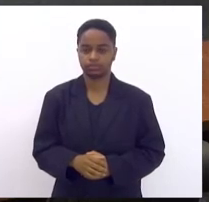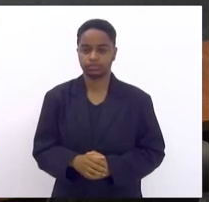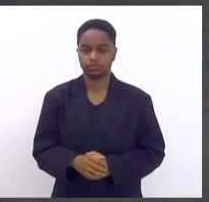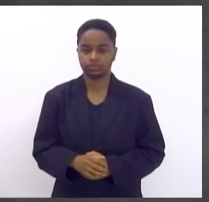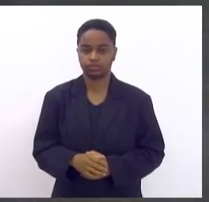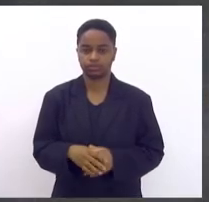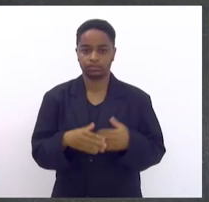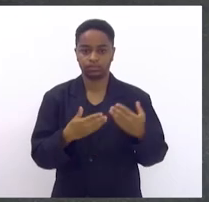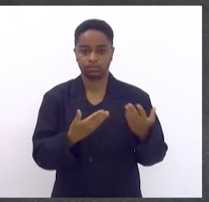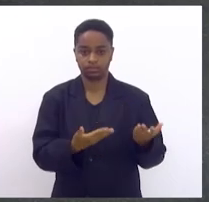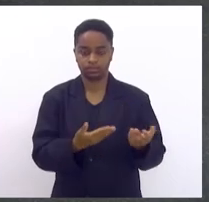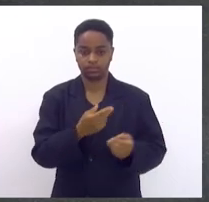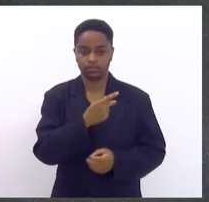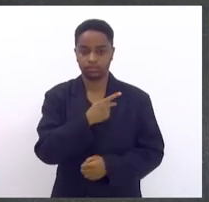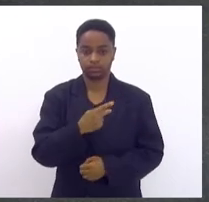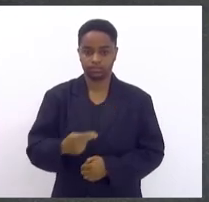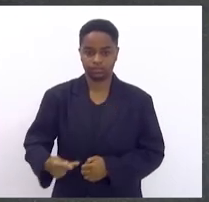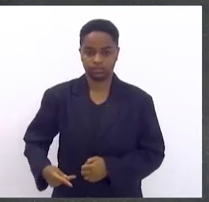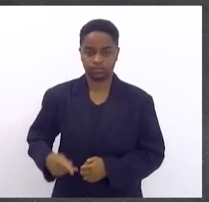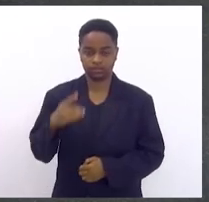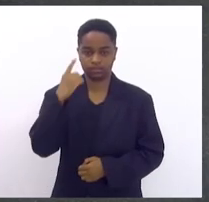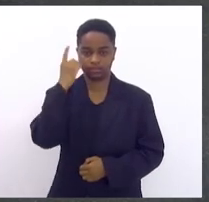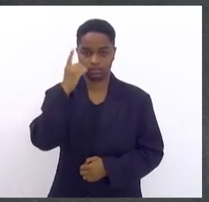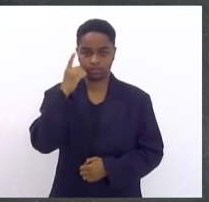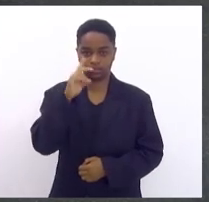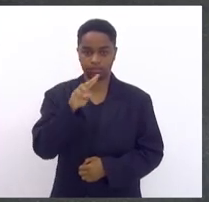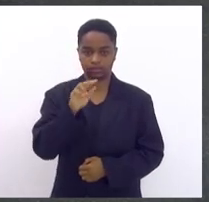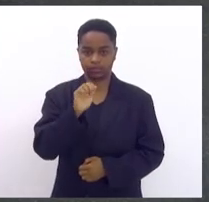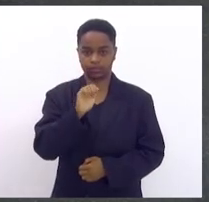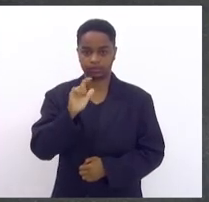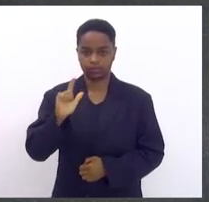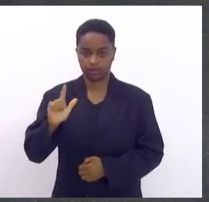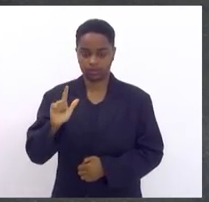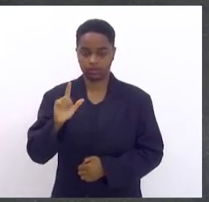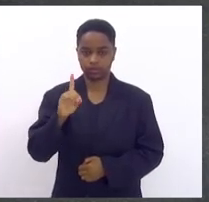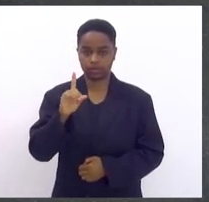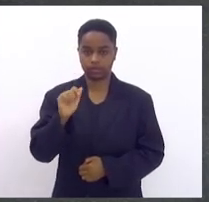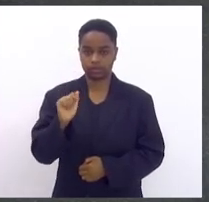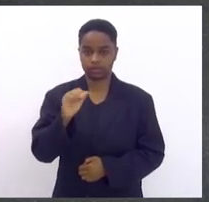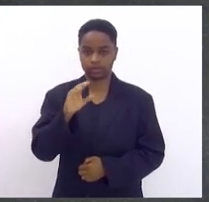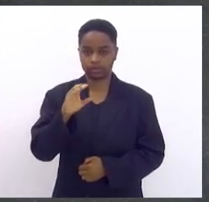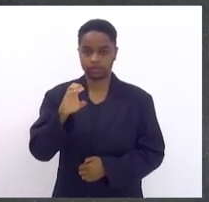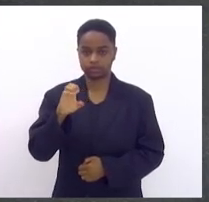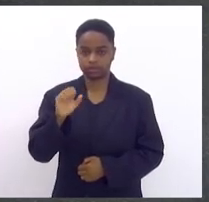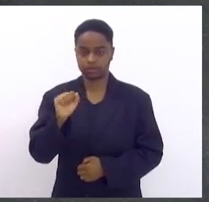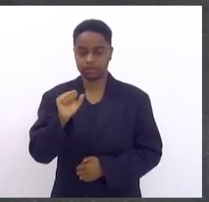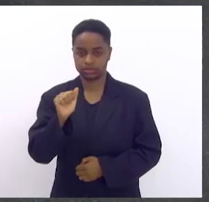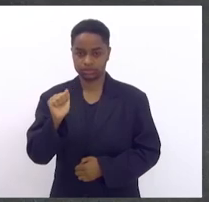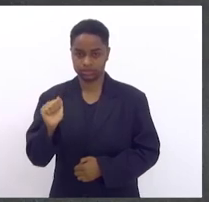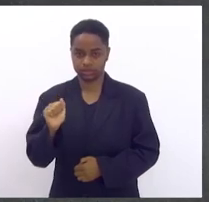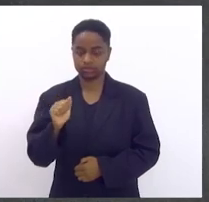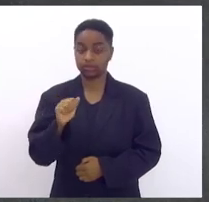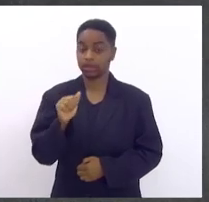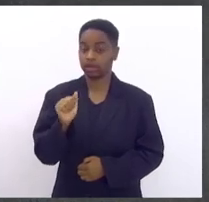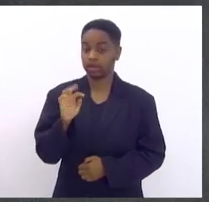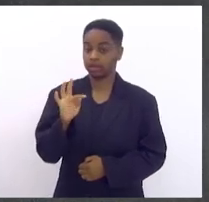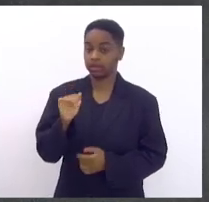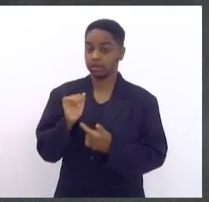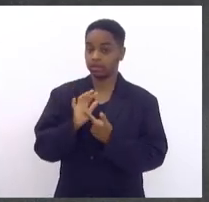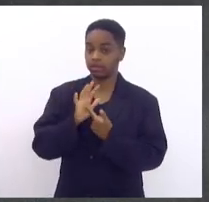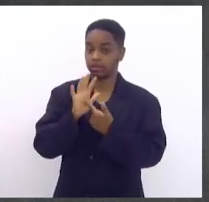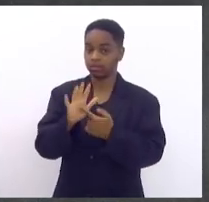Senhor presidente, deputado Val da Ceasa, a ata reflete